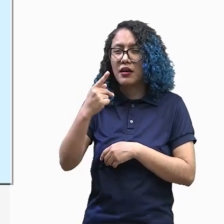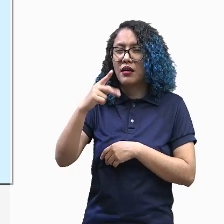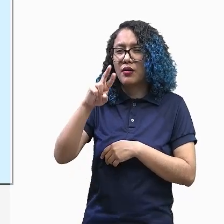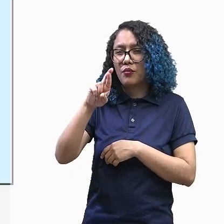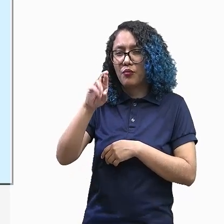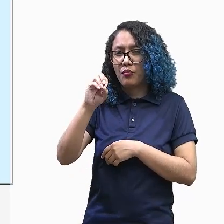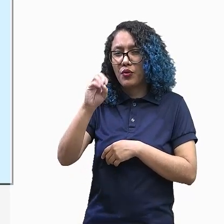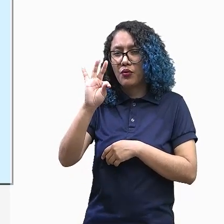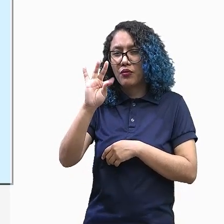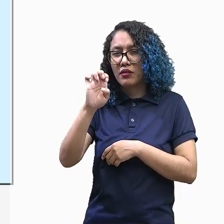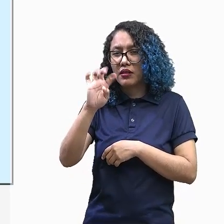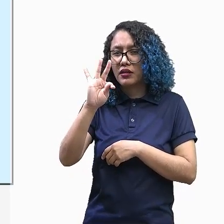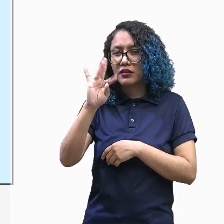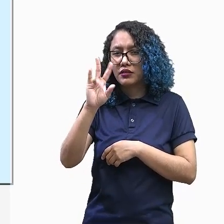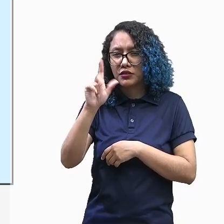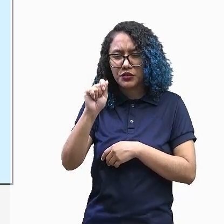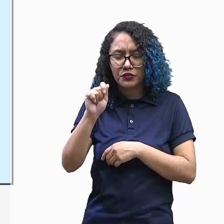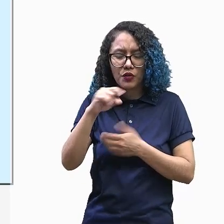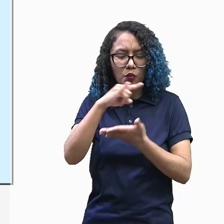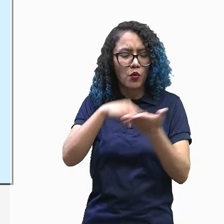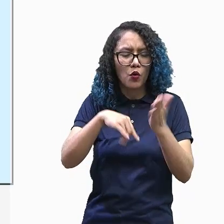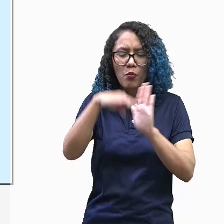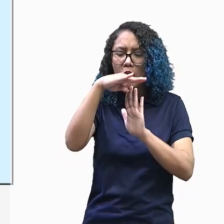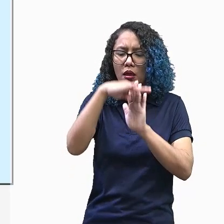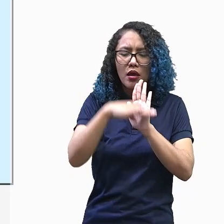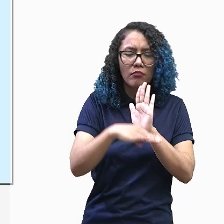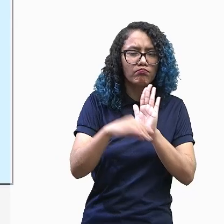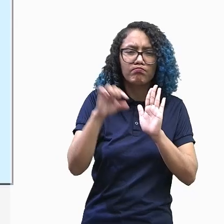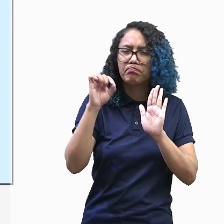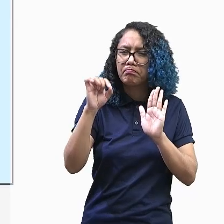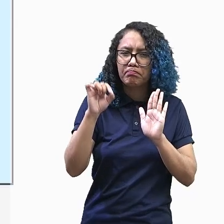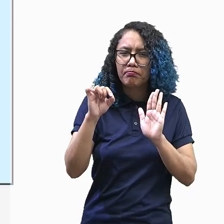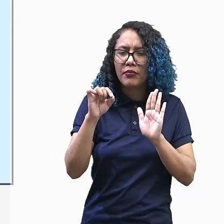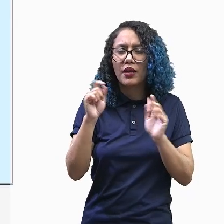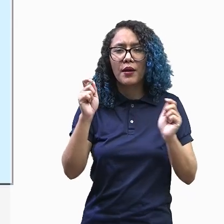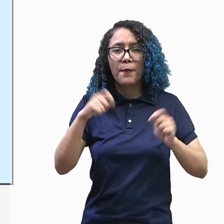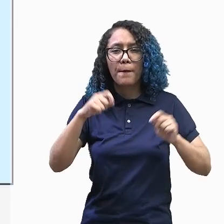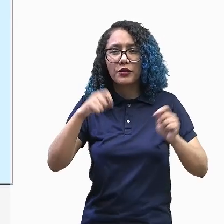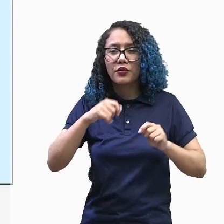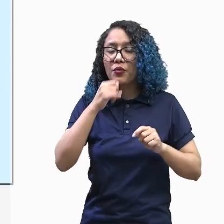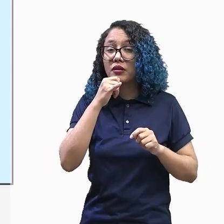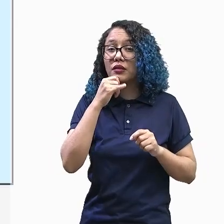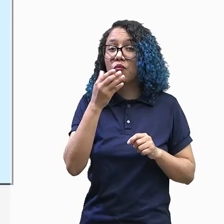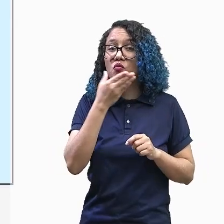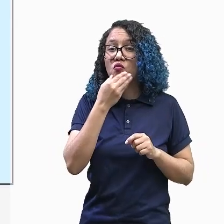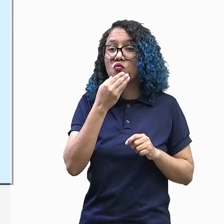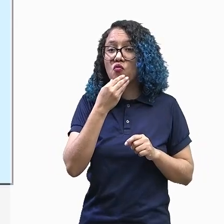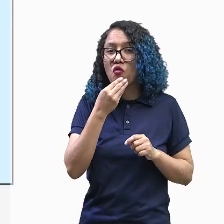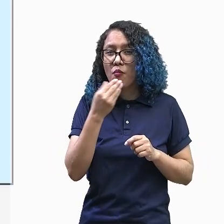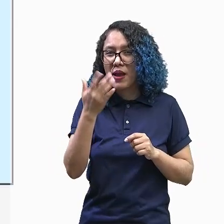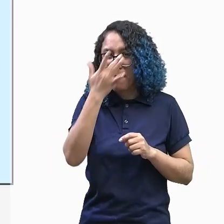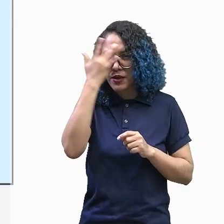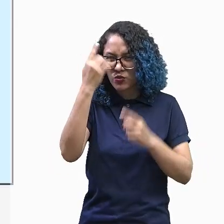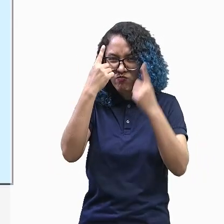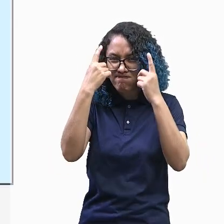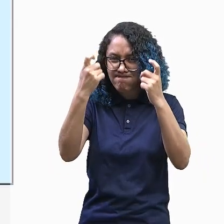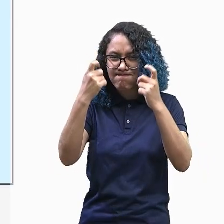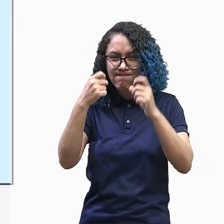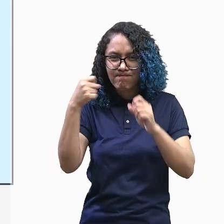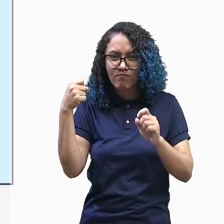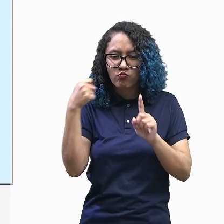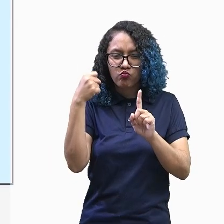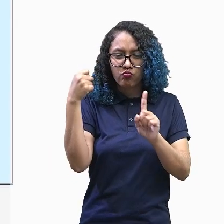né? Esse documento permite que o homem, né, o agressor, fique longe